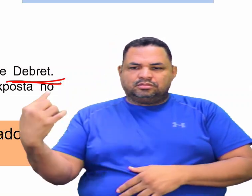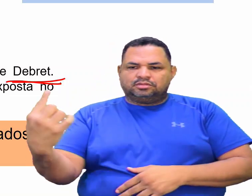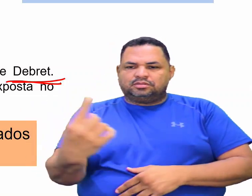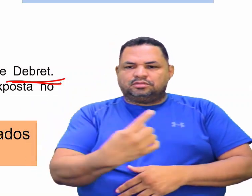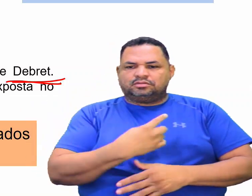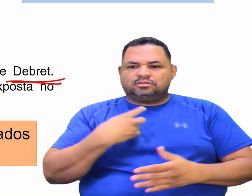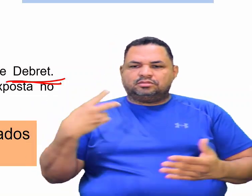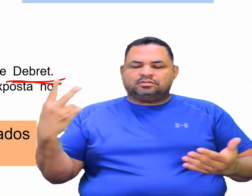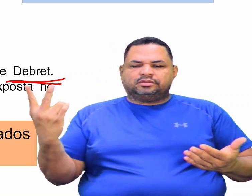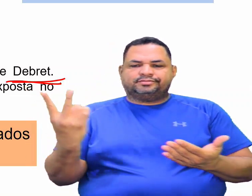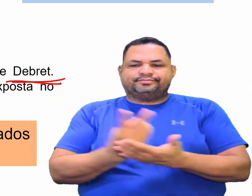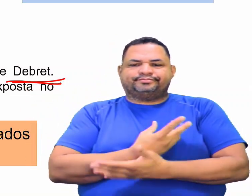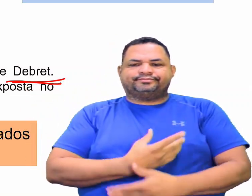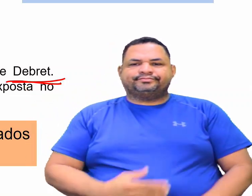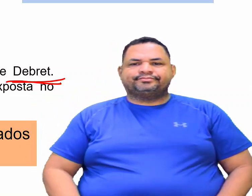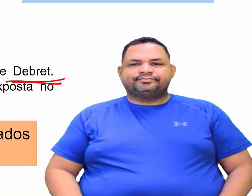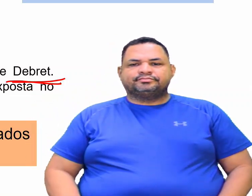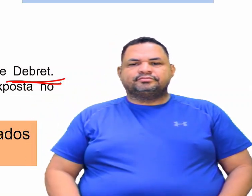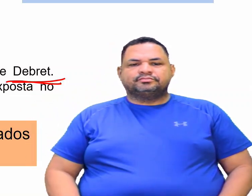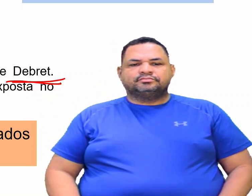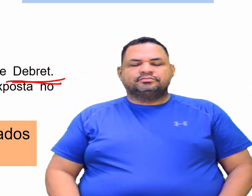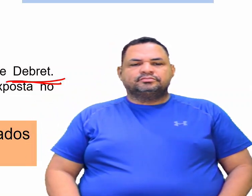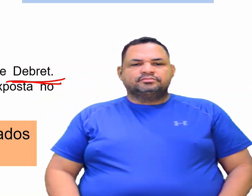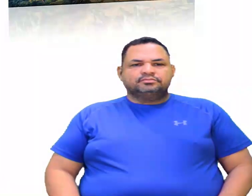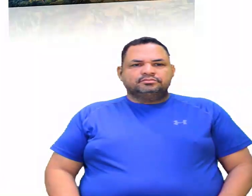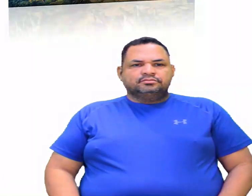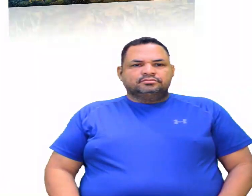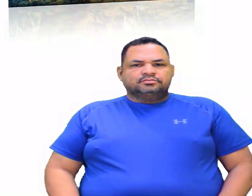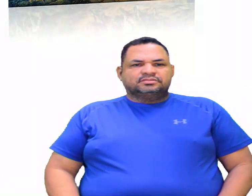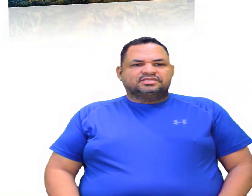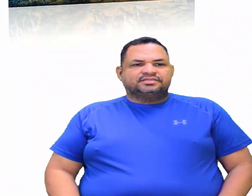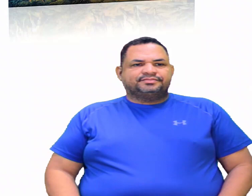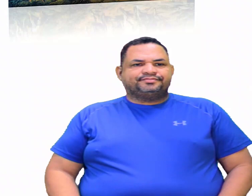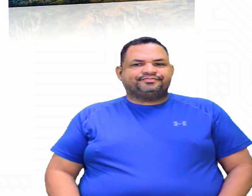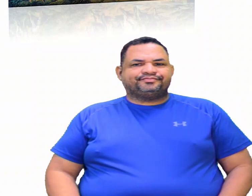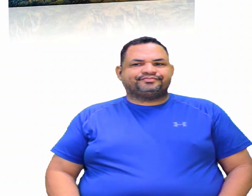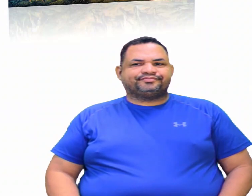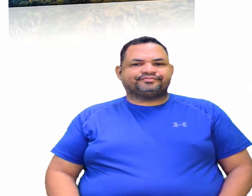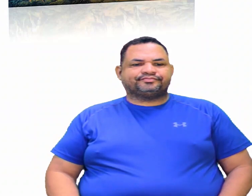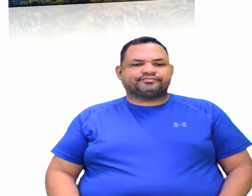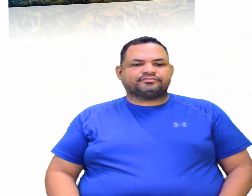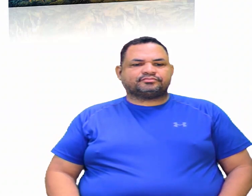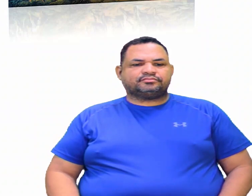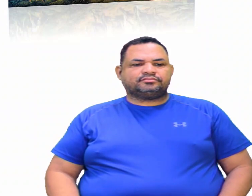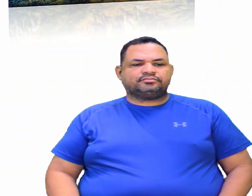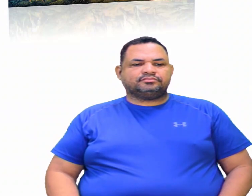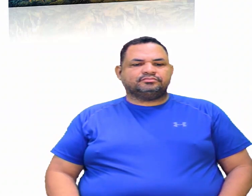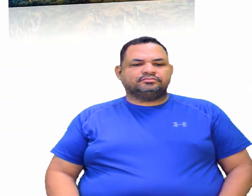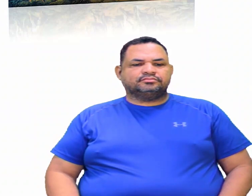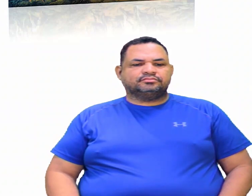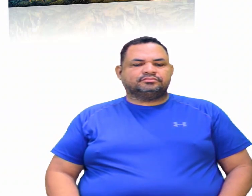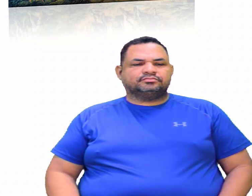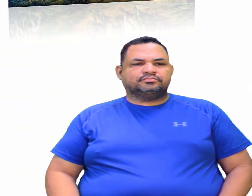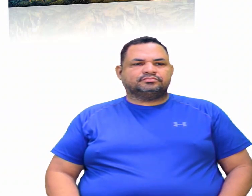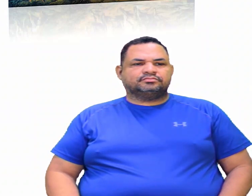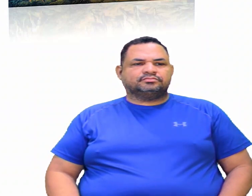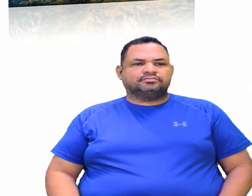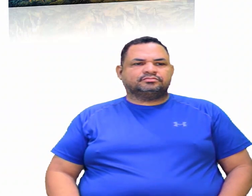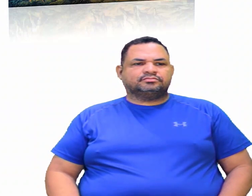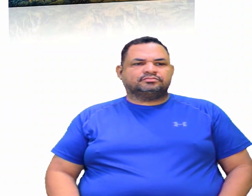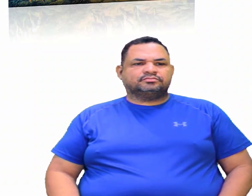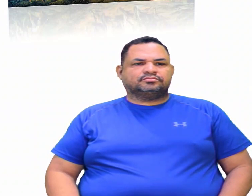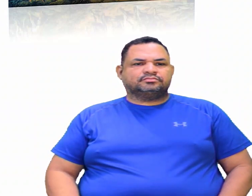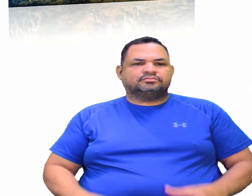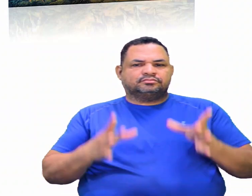volta ok tudo encomendado Zinho o cara ia lá e fazia né então Veja só o